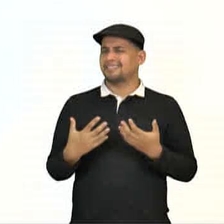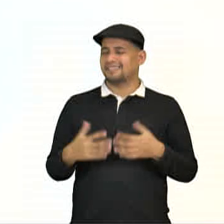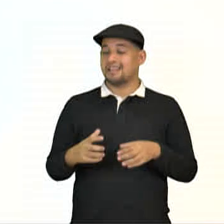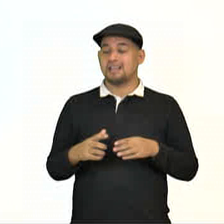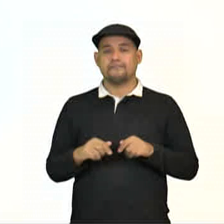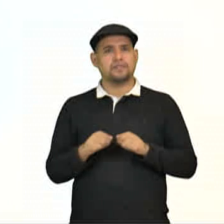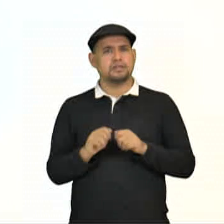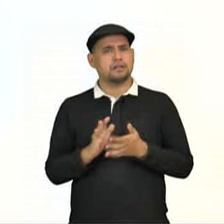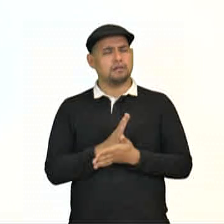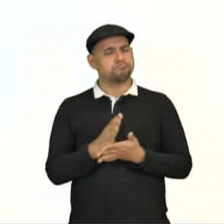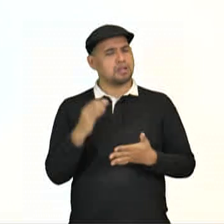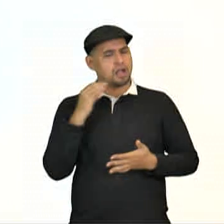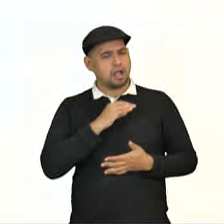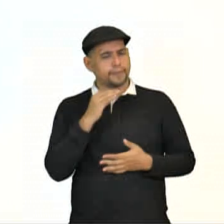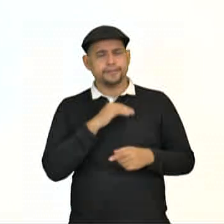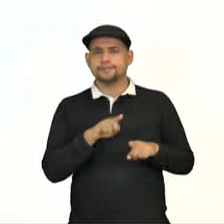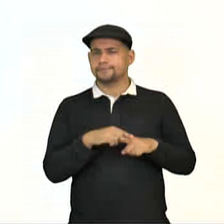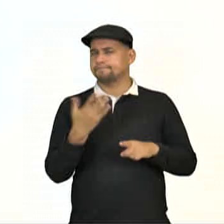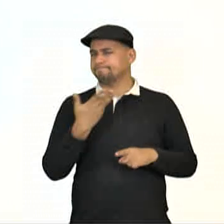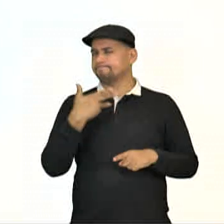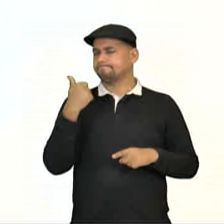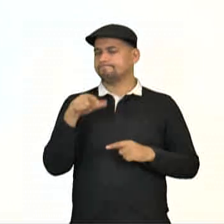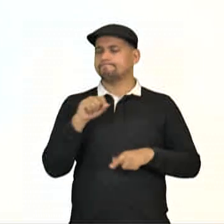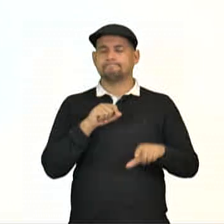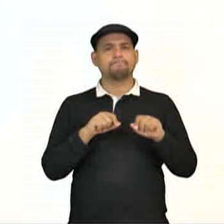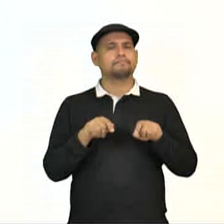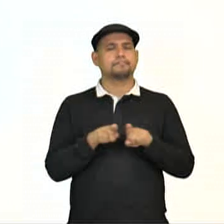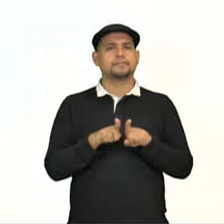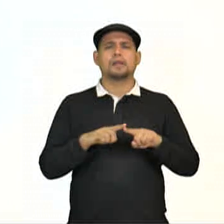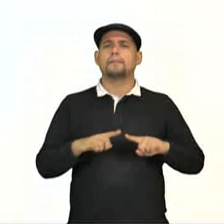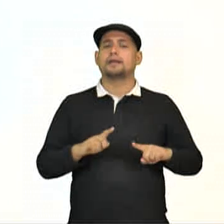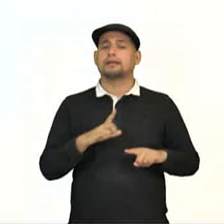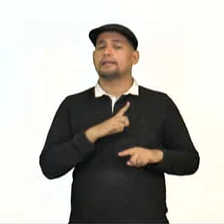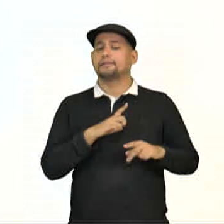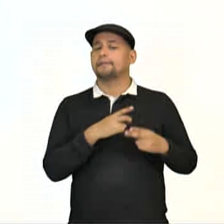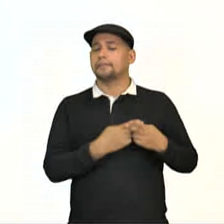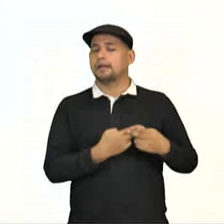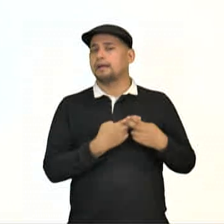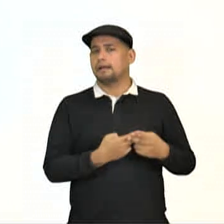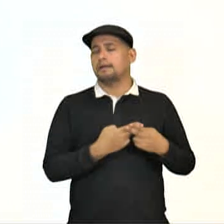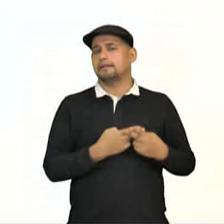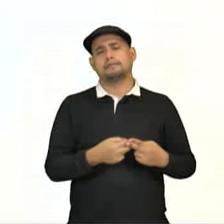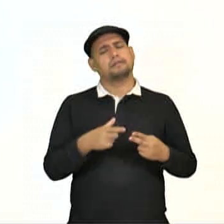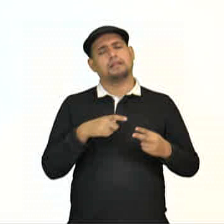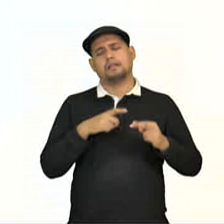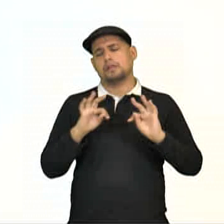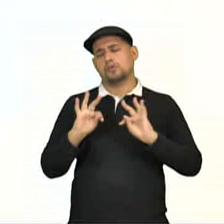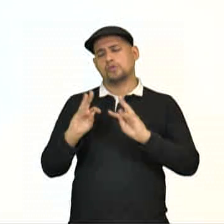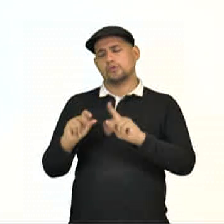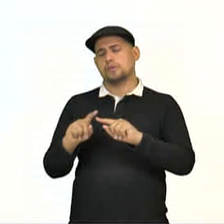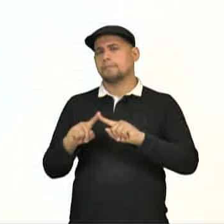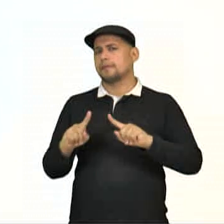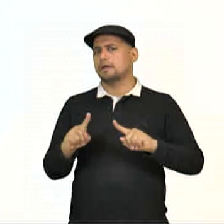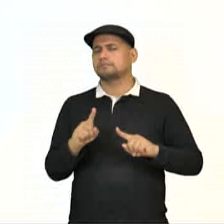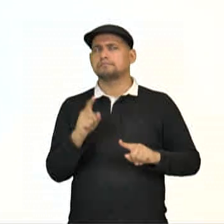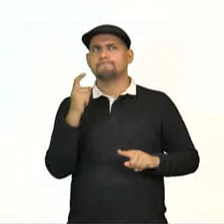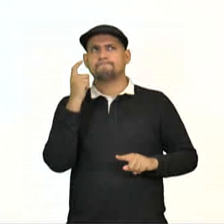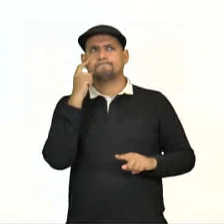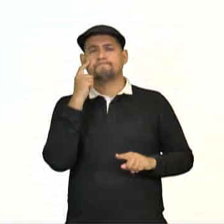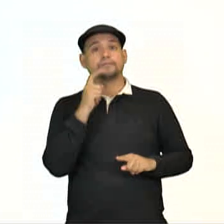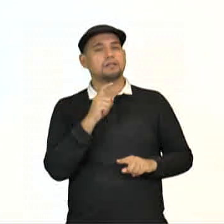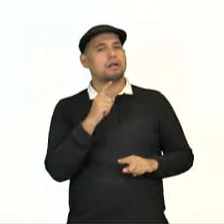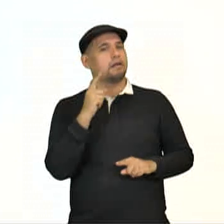uma atitude apressada foi a melhor decisão e quem tem paciência Tem tudo. Ele considerou pela